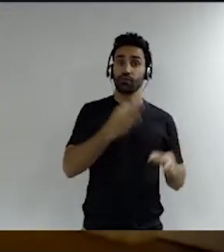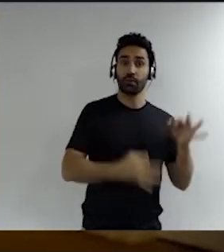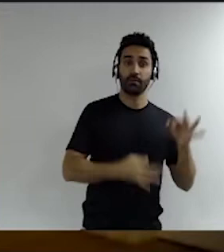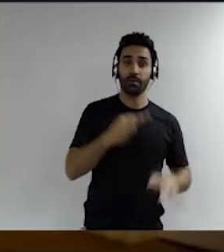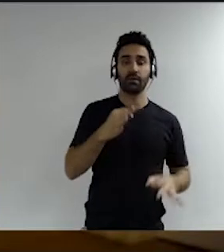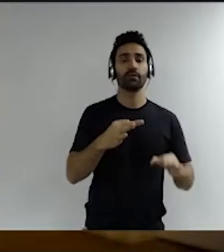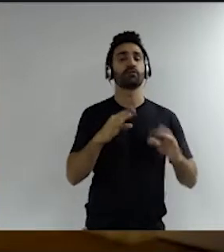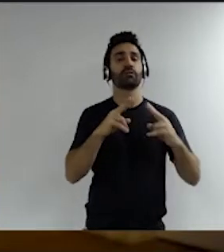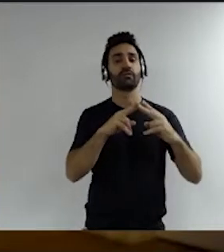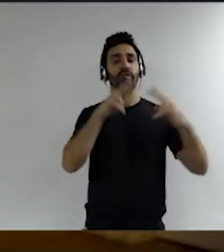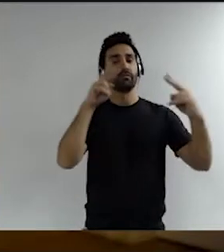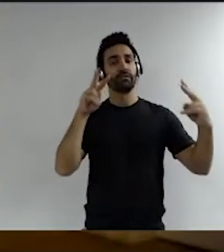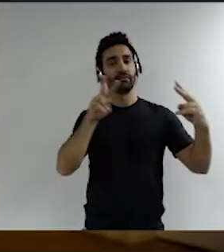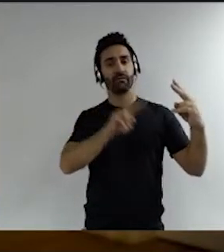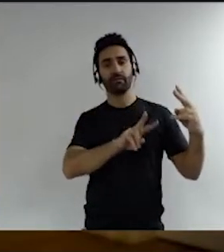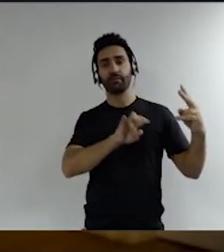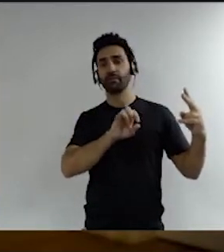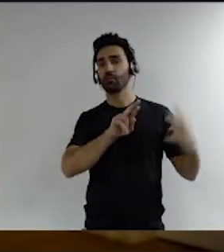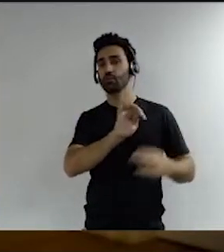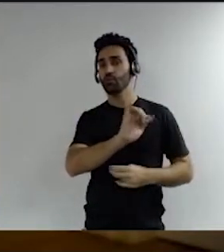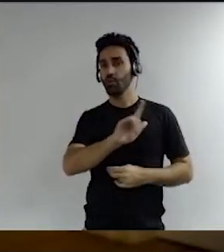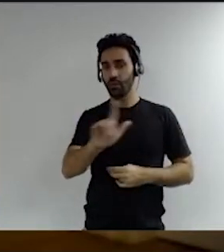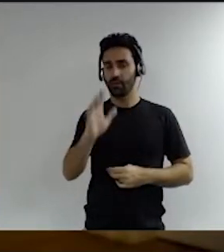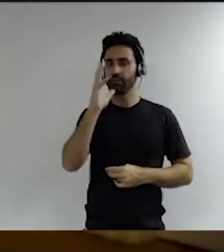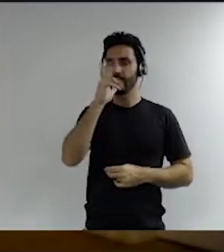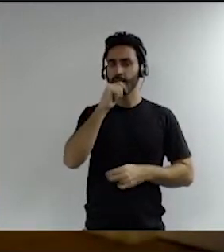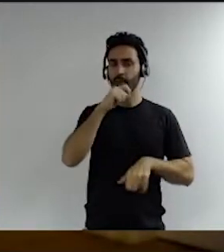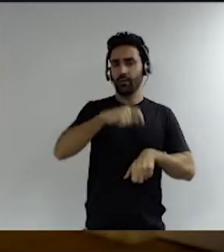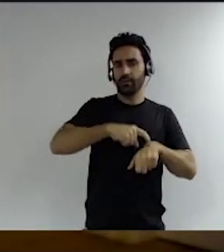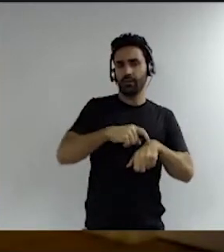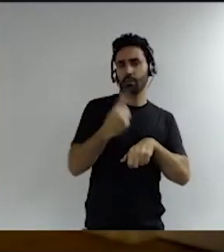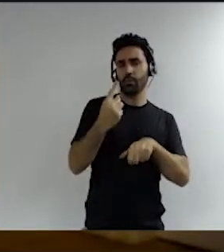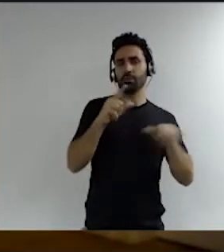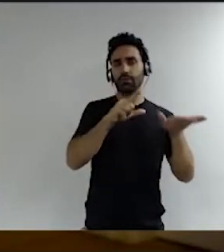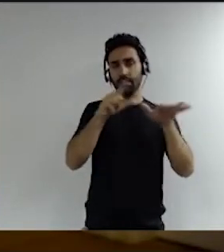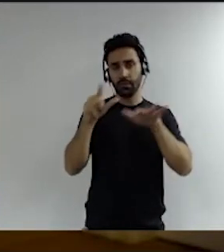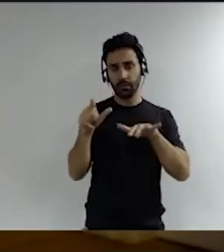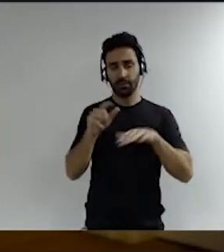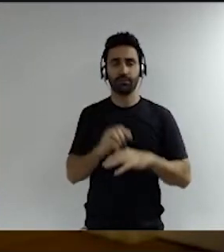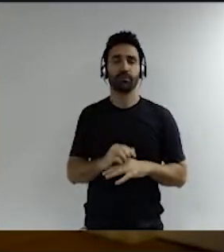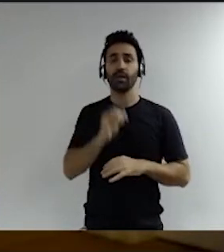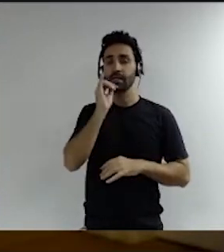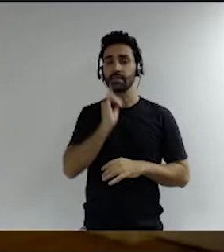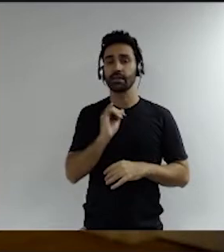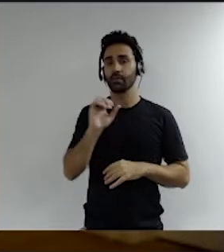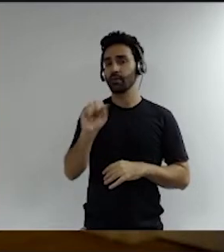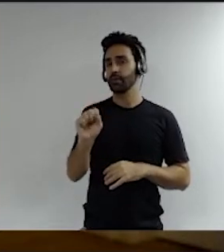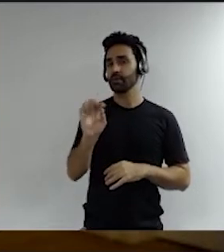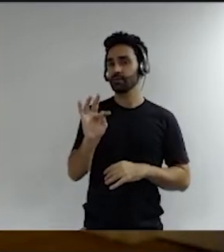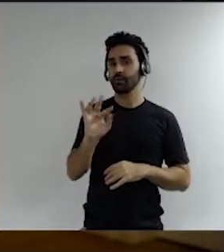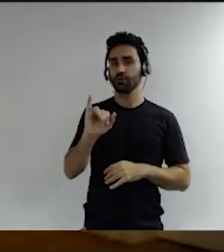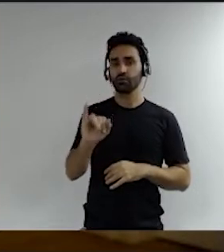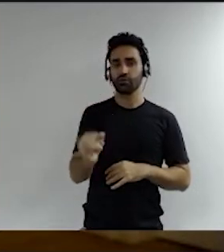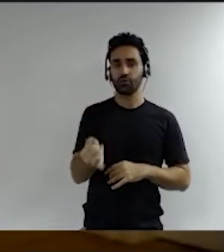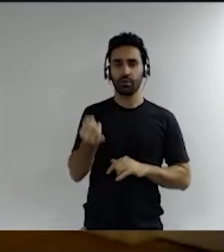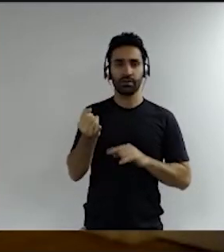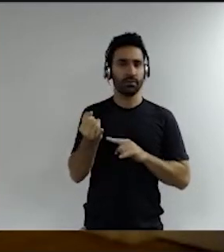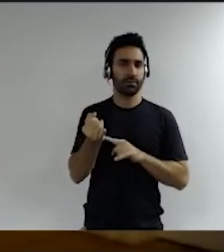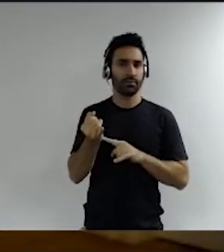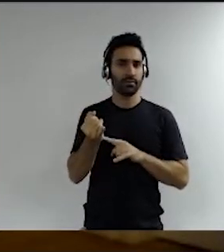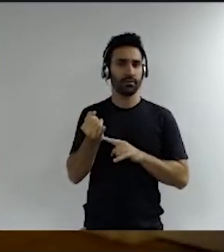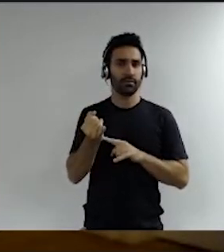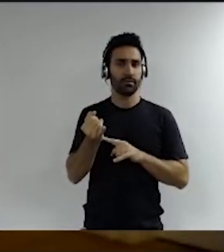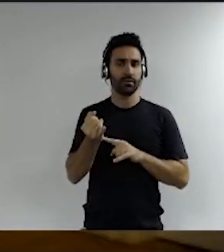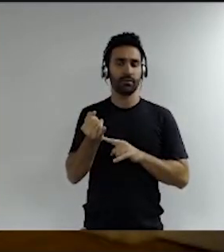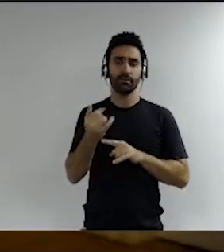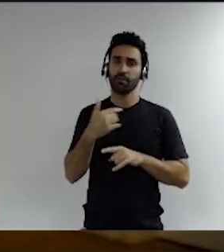virtual, aquele que dura uma semana, que o STJ, reconheço, não está bem, ao